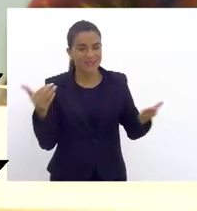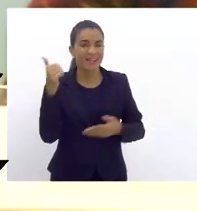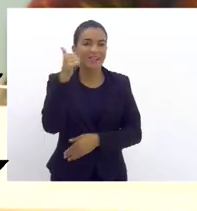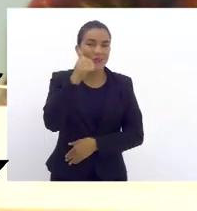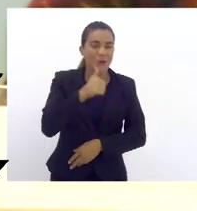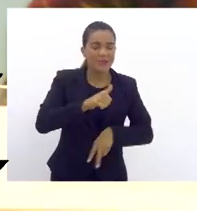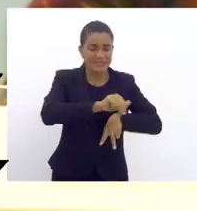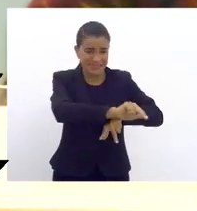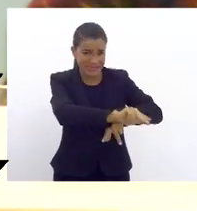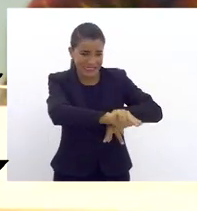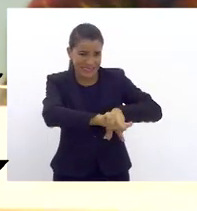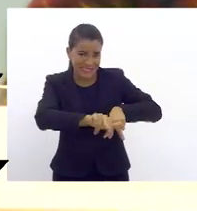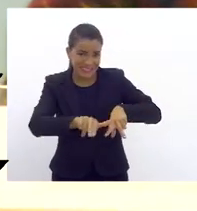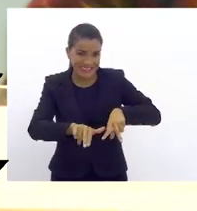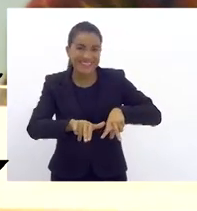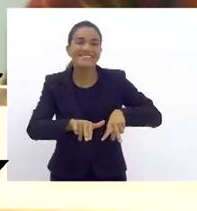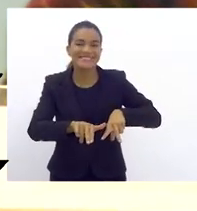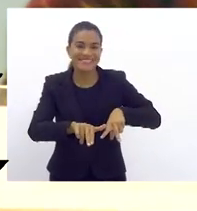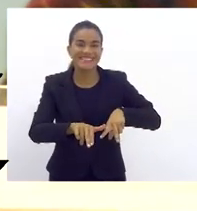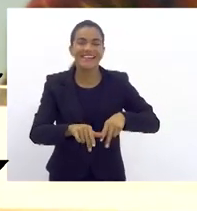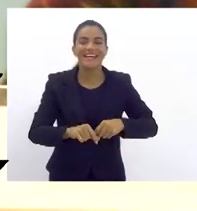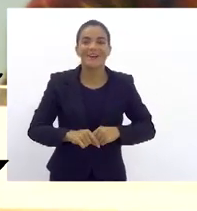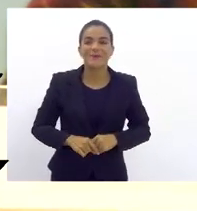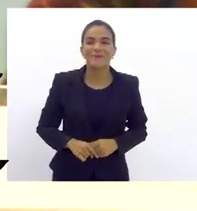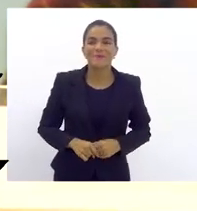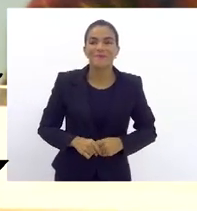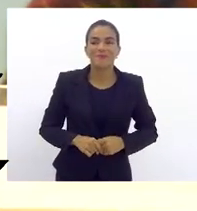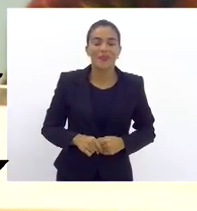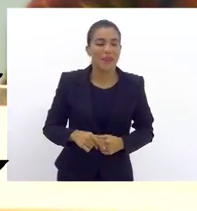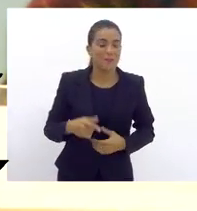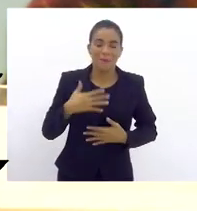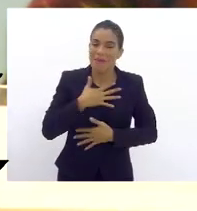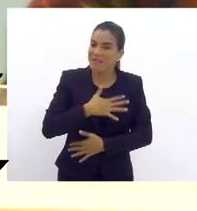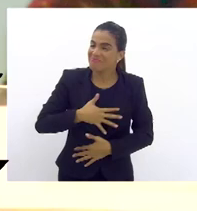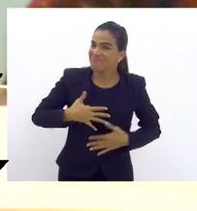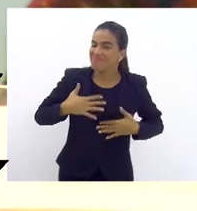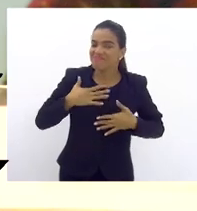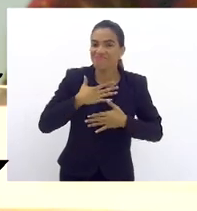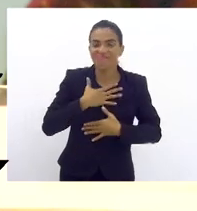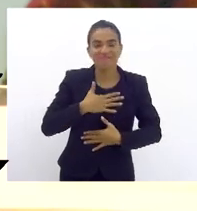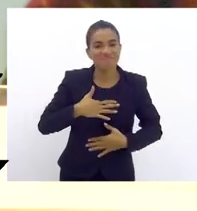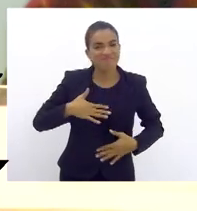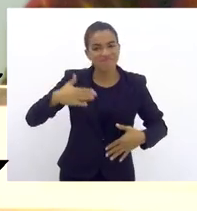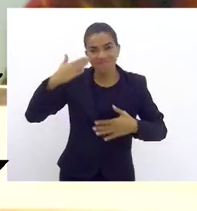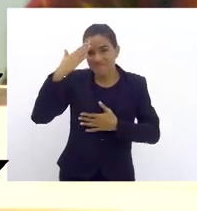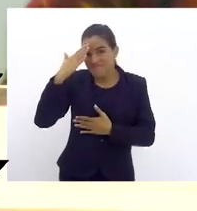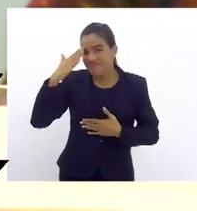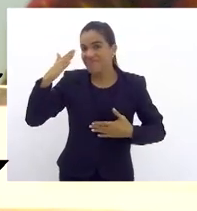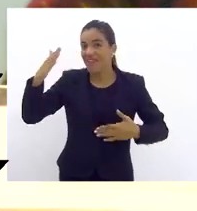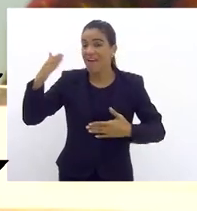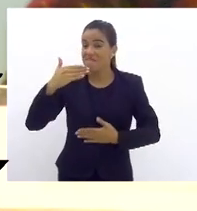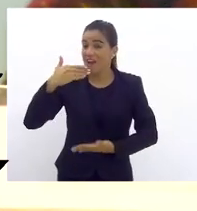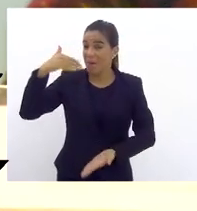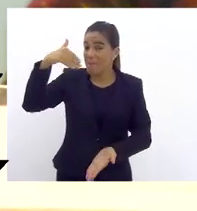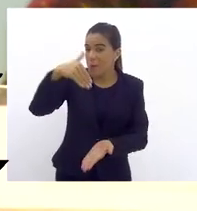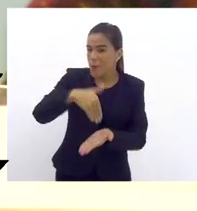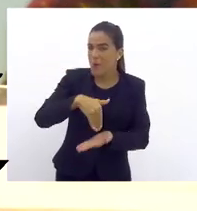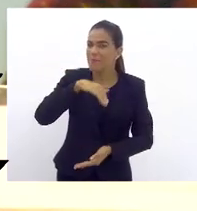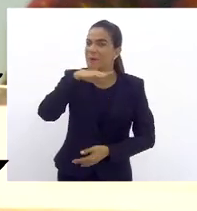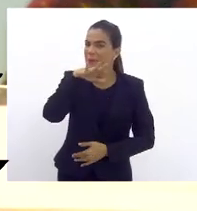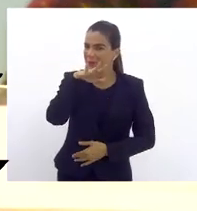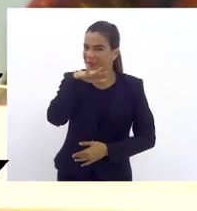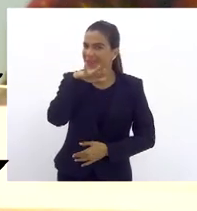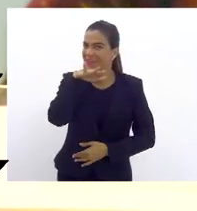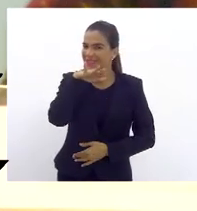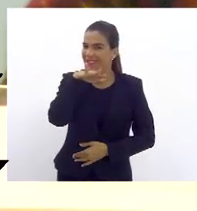e a todos dizer que para mim é tá sendo muito gratificante tá aqui falar por último é sempre muito ruim porque a gente